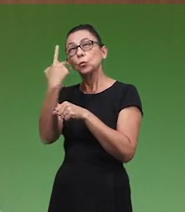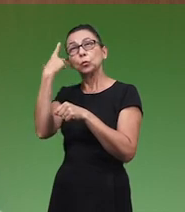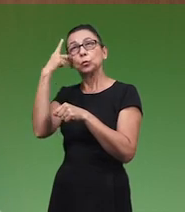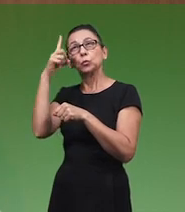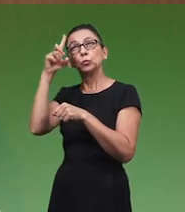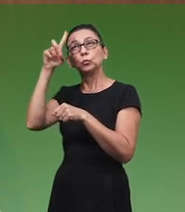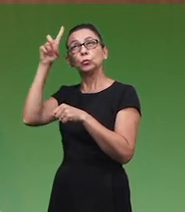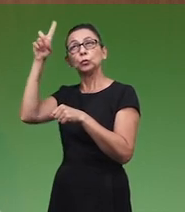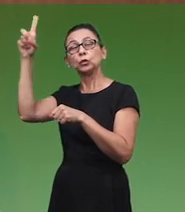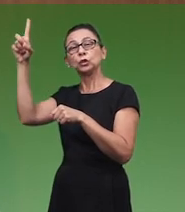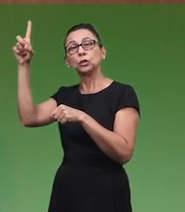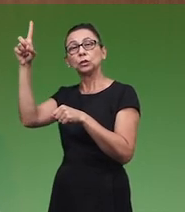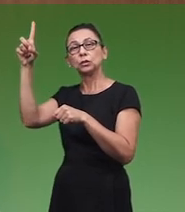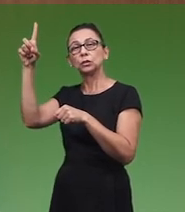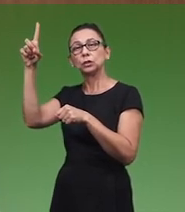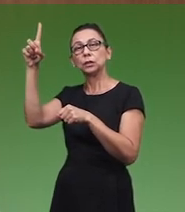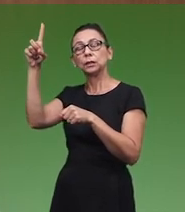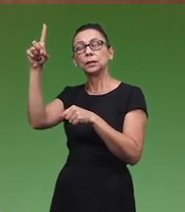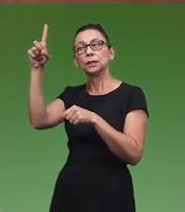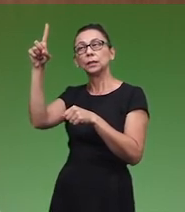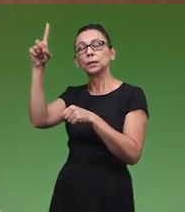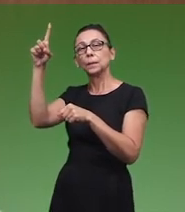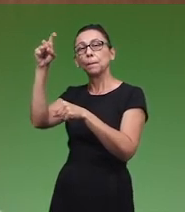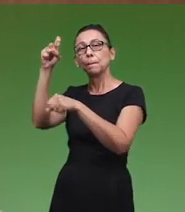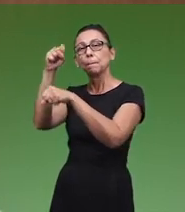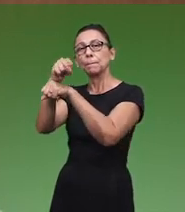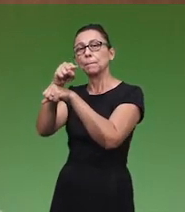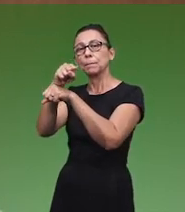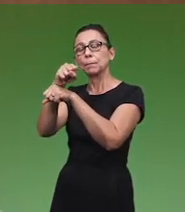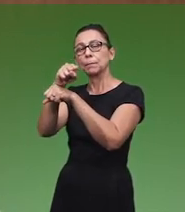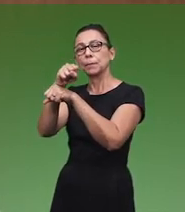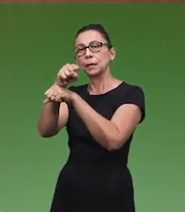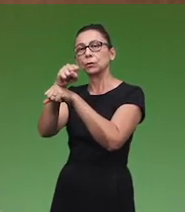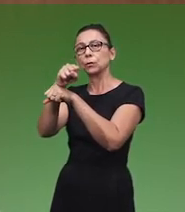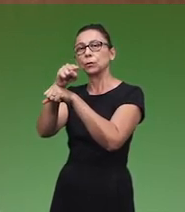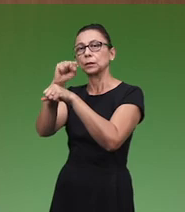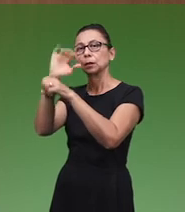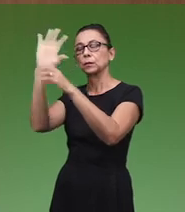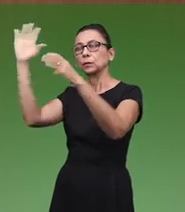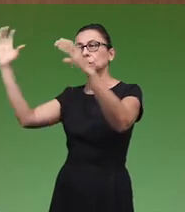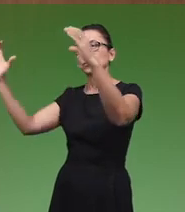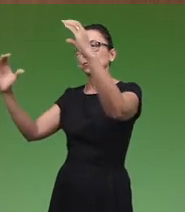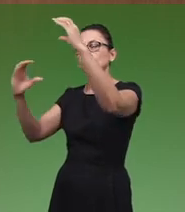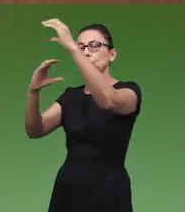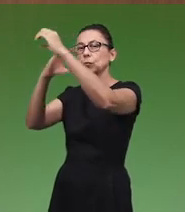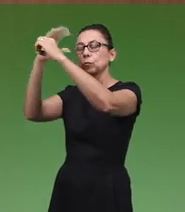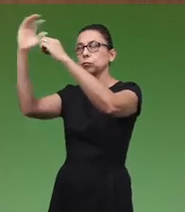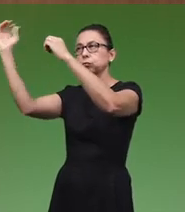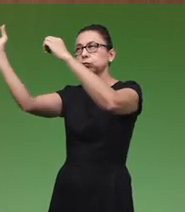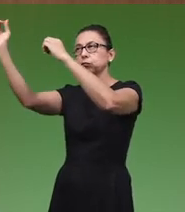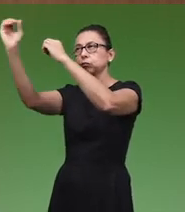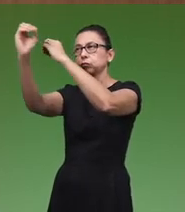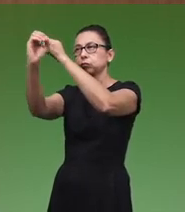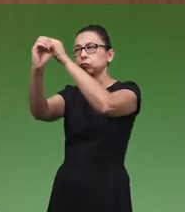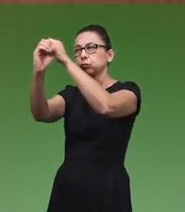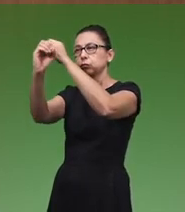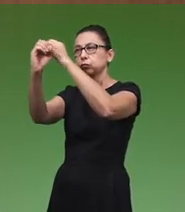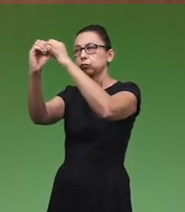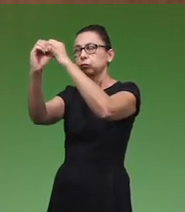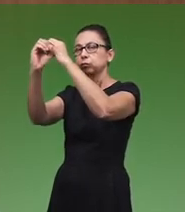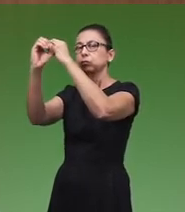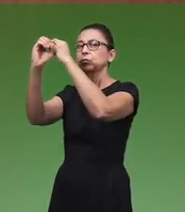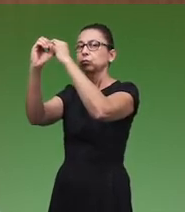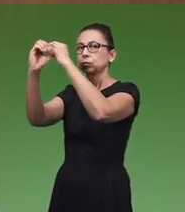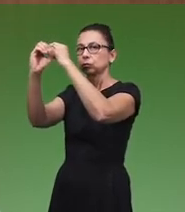história, porque Deus pelejava contra seus inimigos, não é? Então essa foi a segunda referência, mas ele batalhou contra e venceu o